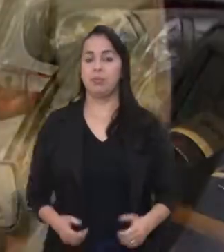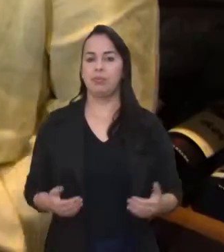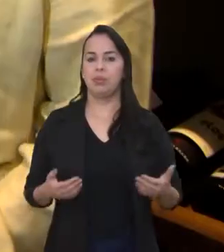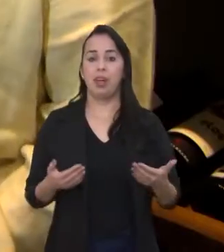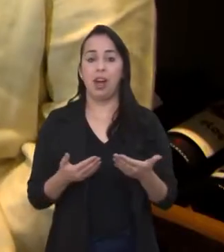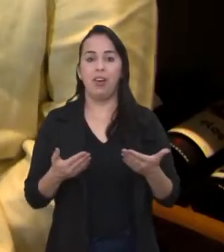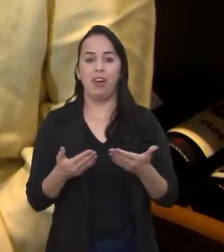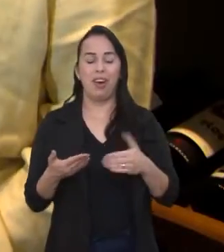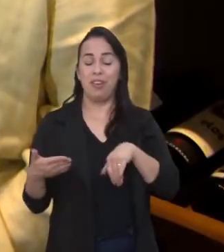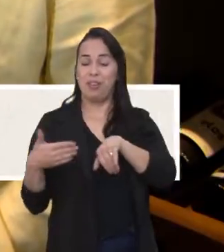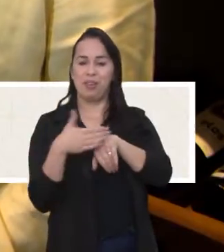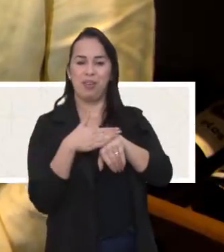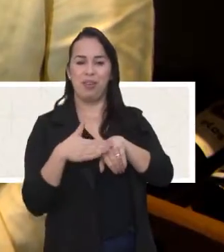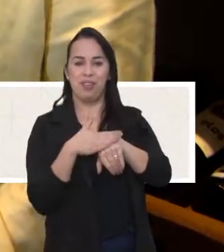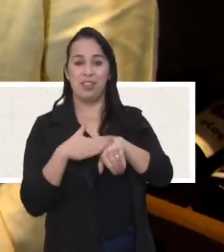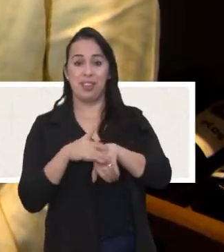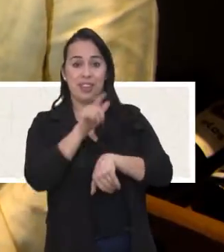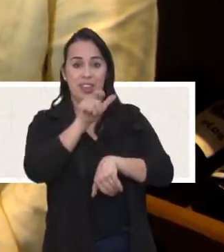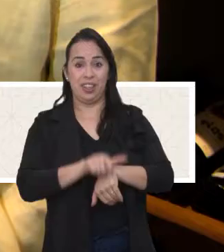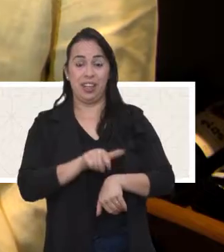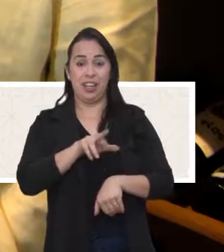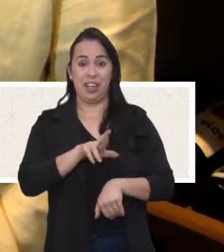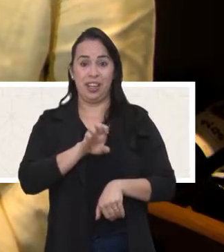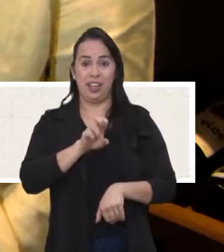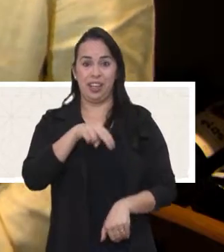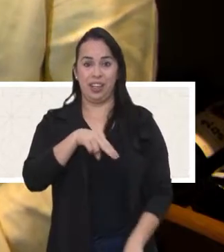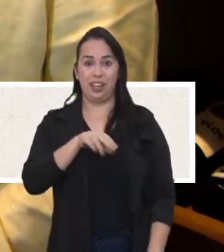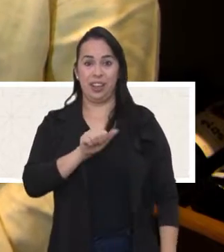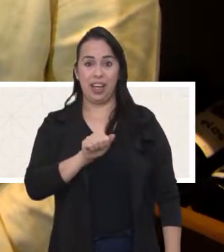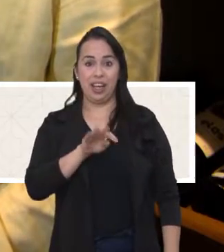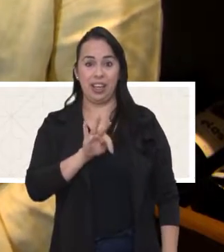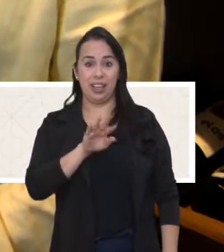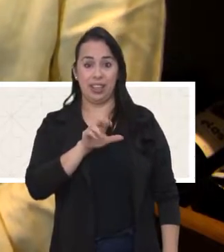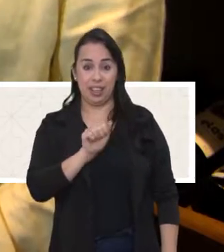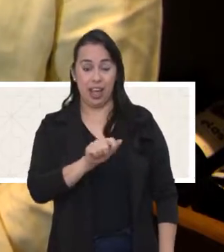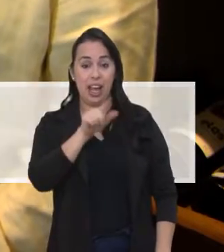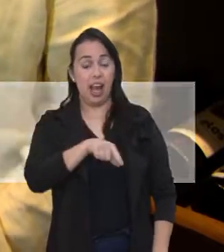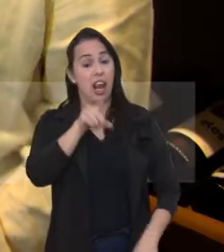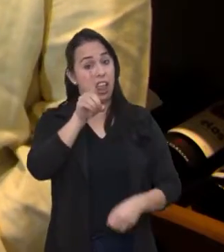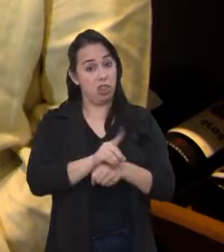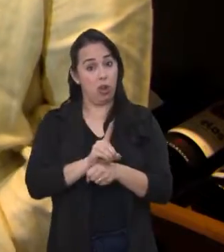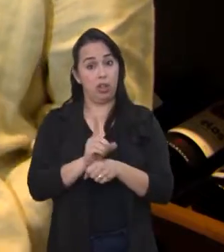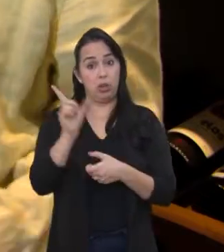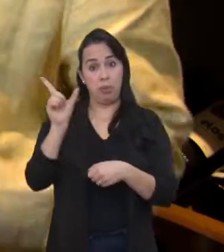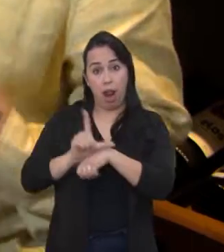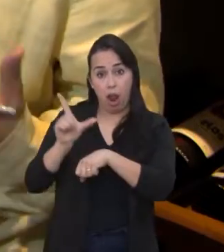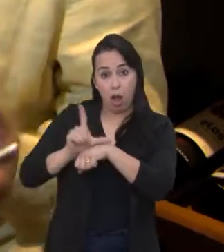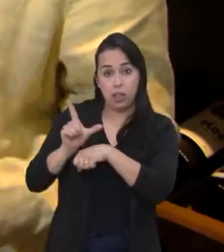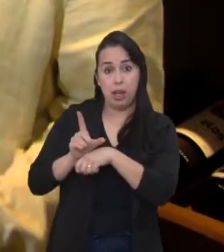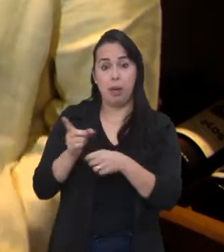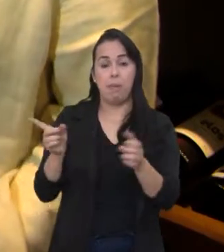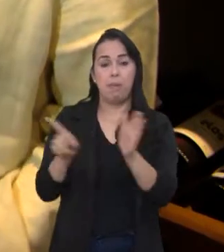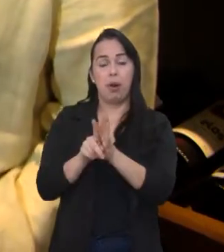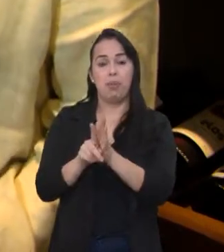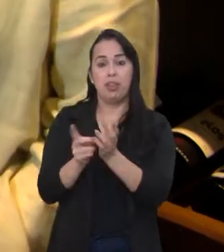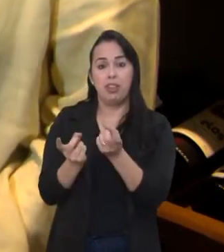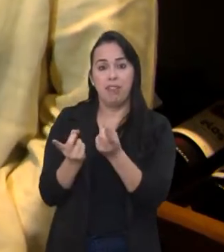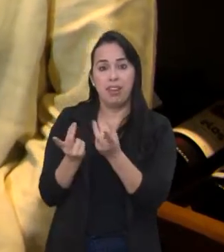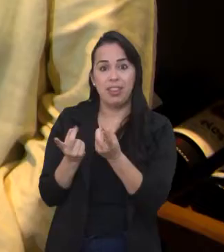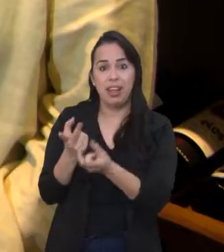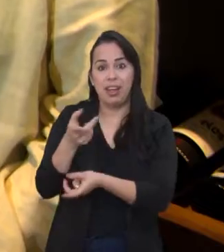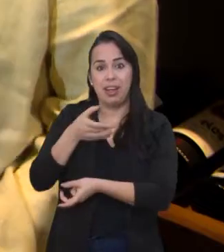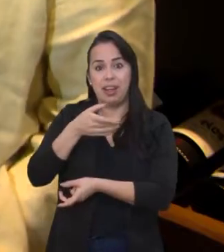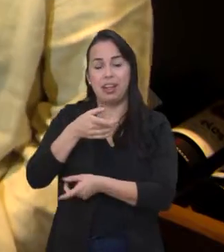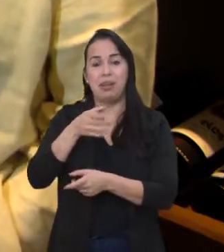Agora a gente vai fazer uma parada para conversar com a Renata Lera, que é dona do empório aqui no Jardim Esplanada, e a gente vai saber um pouco mais sobre a